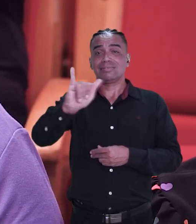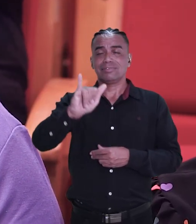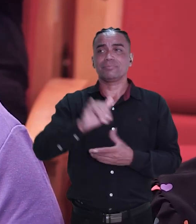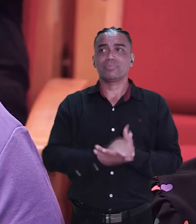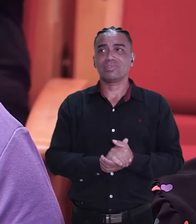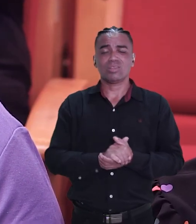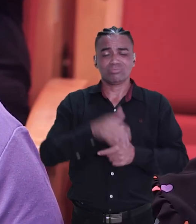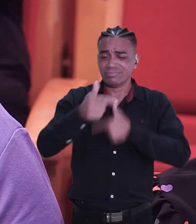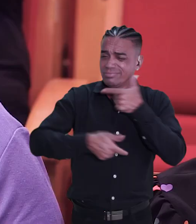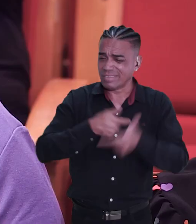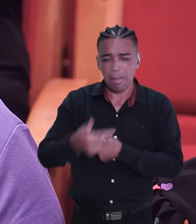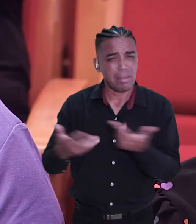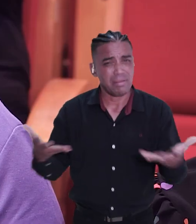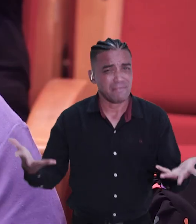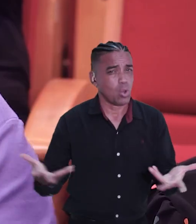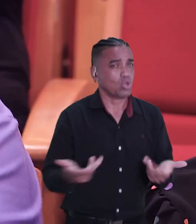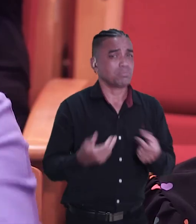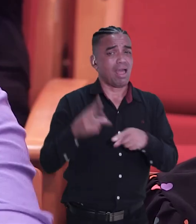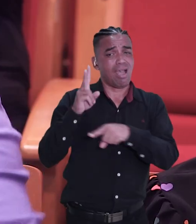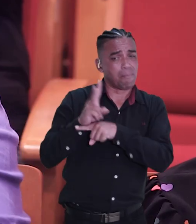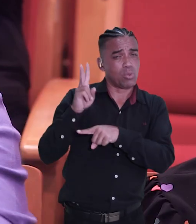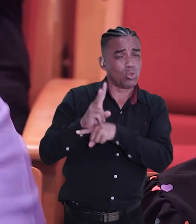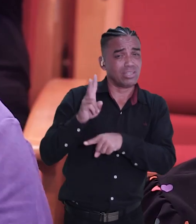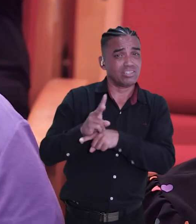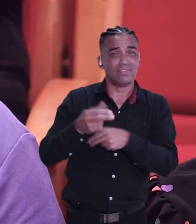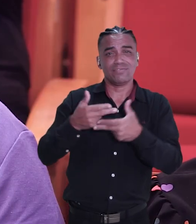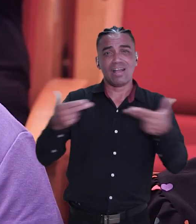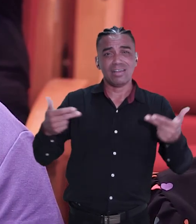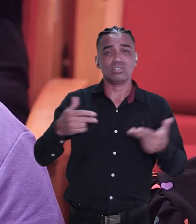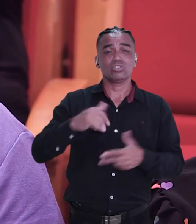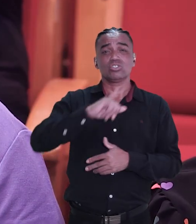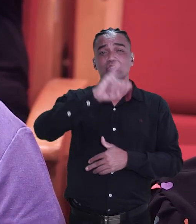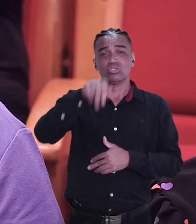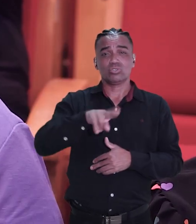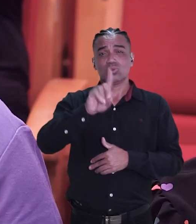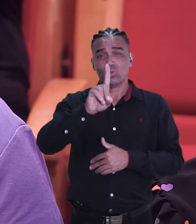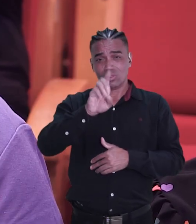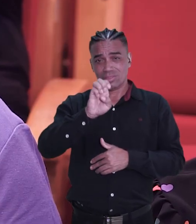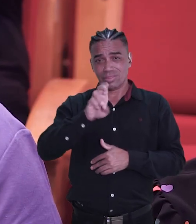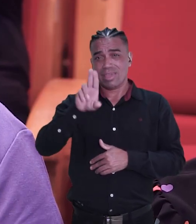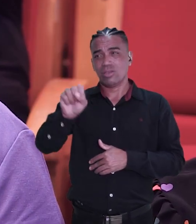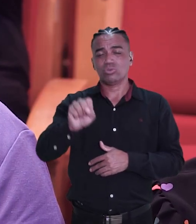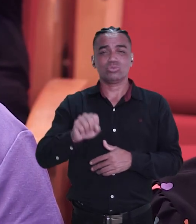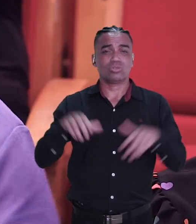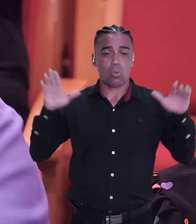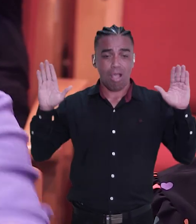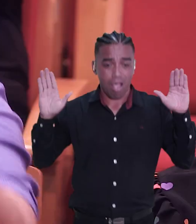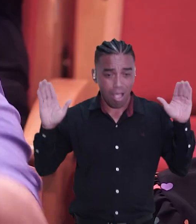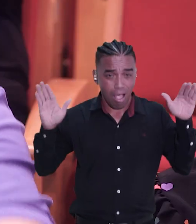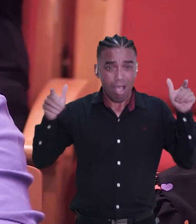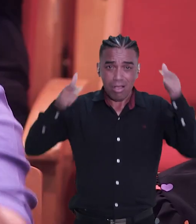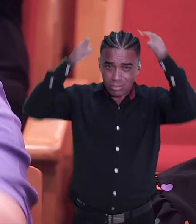esplêndido, né, para proteger vários milhares, centenas de judeus. Isso não é muito falado, né? O Anjo